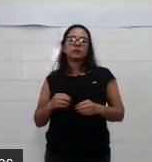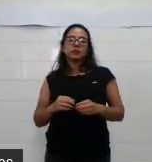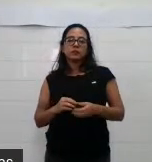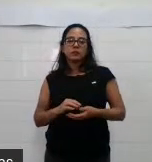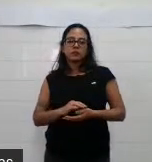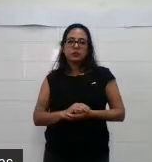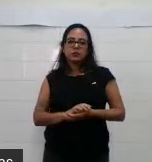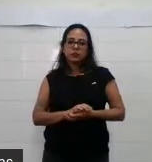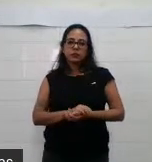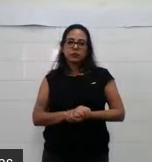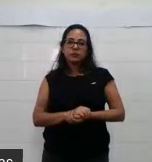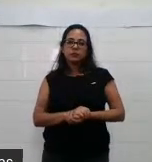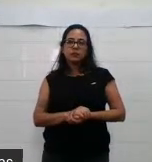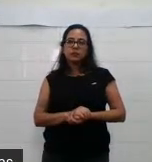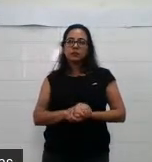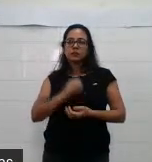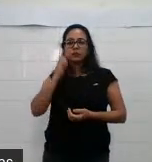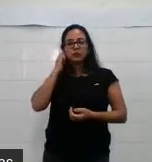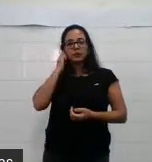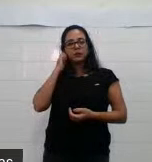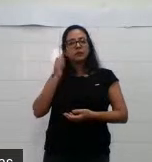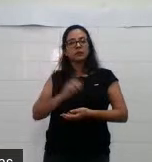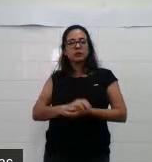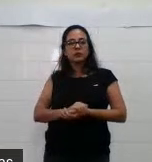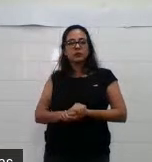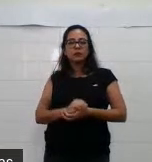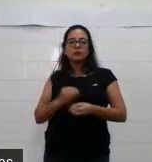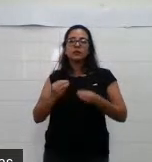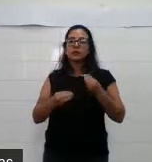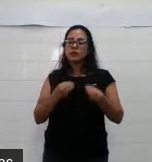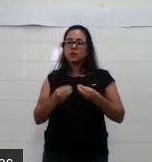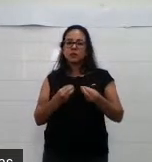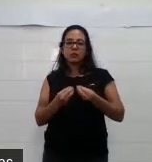eficazes, né, nessa perspectiva de repensar